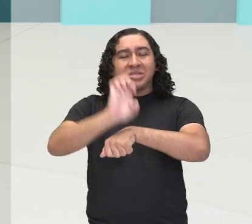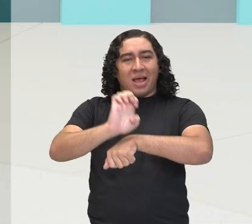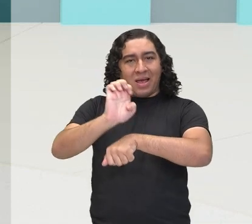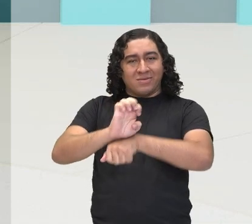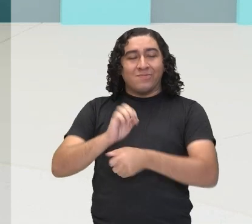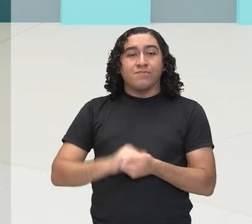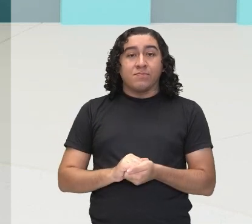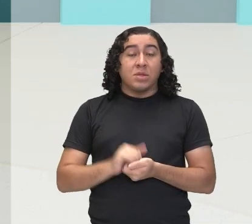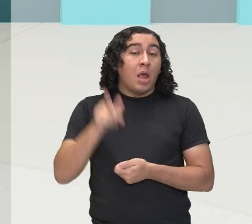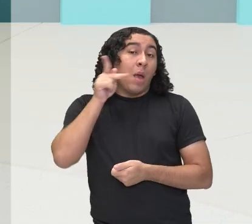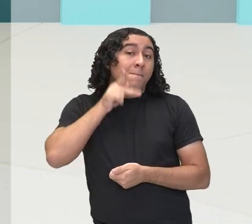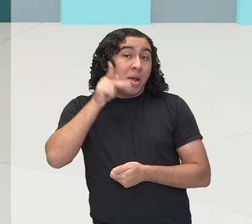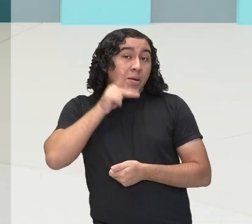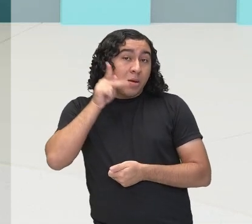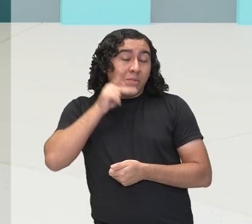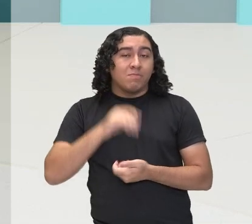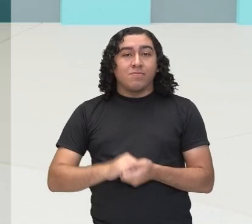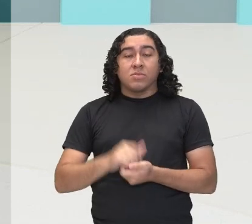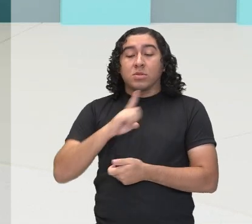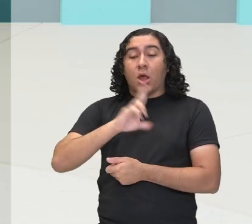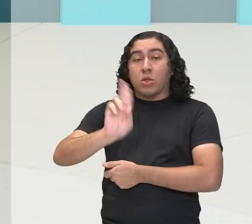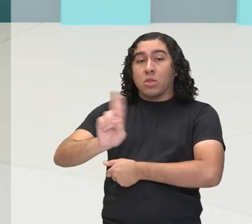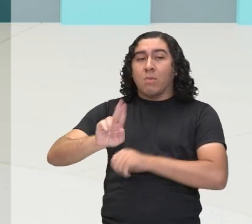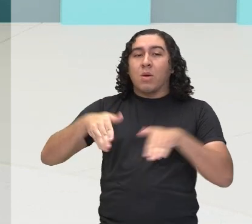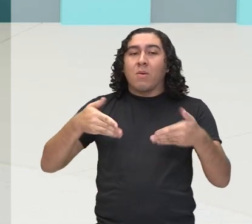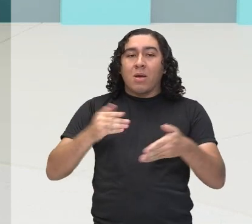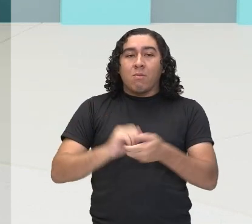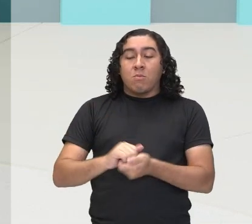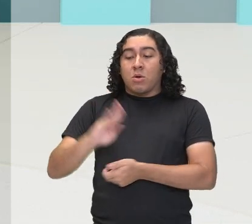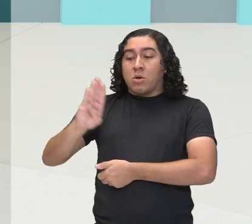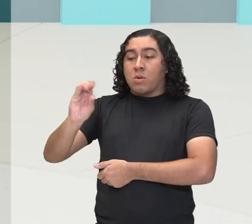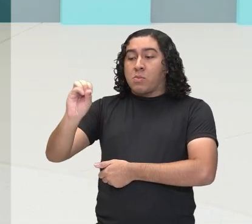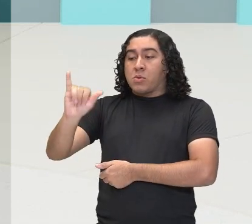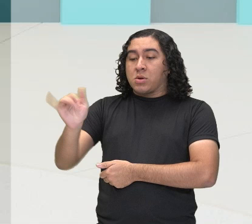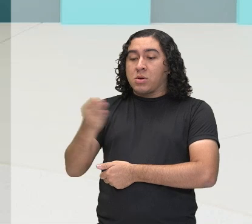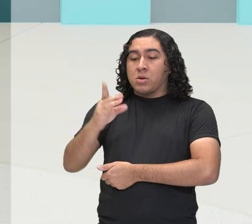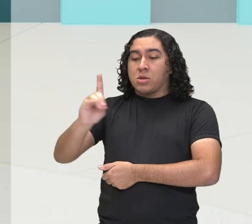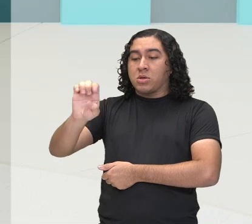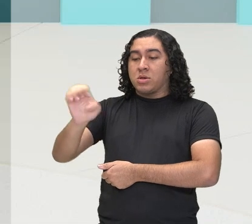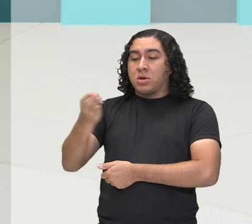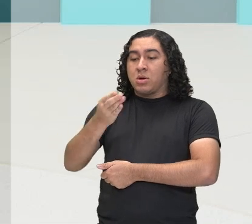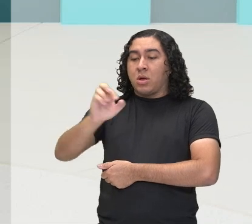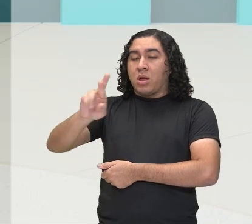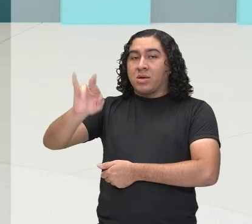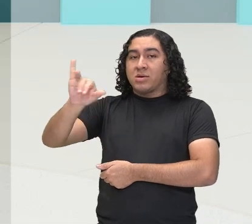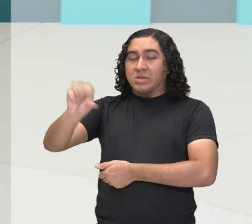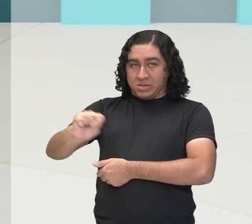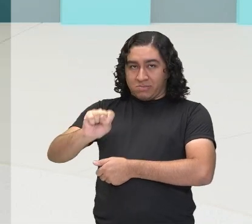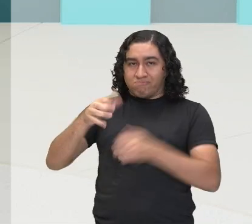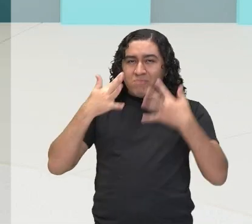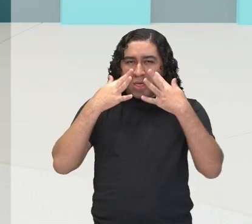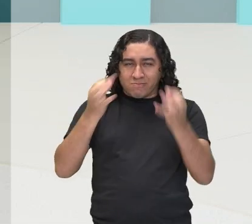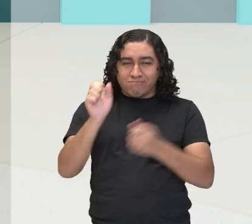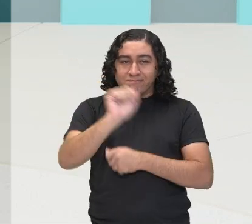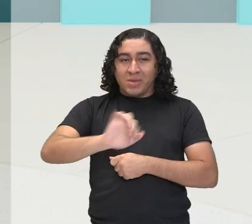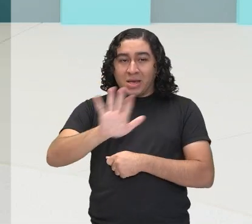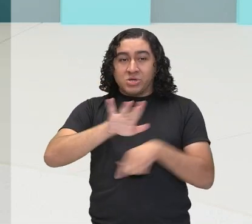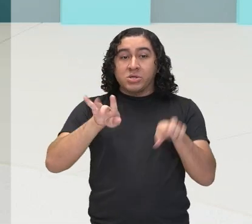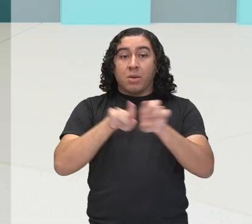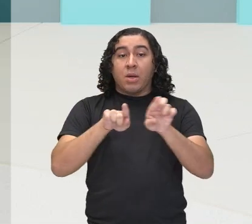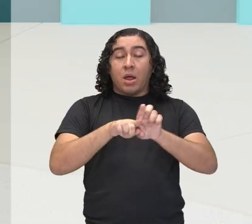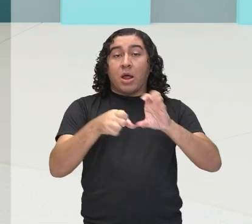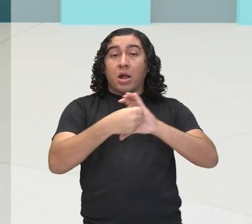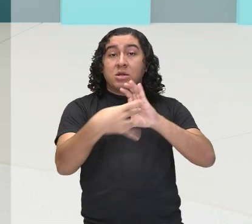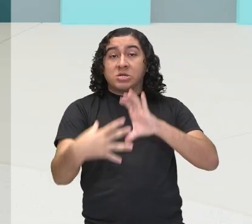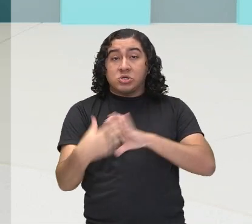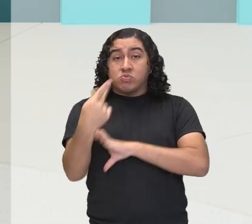na Paraíba, ele recebe o nome de boi de reis. Como vocês podem observar, a